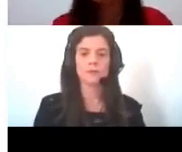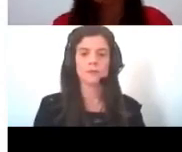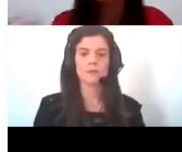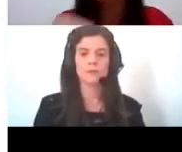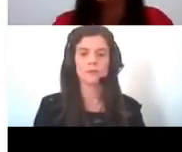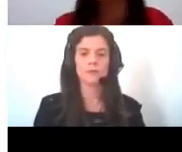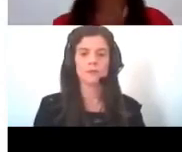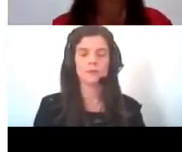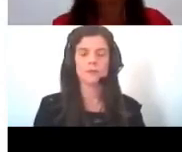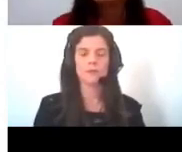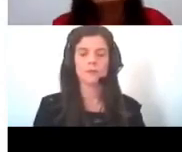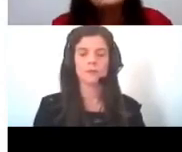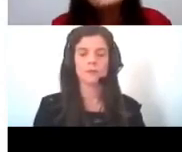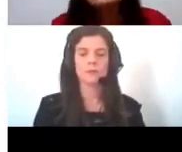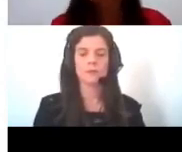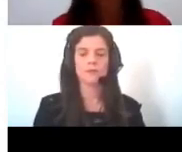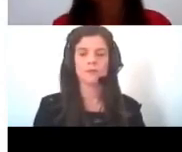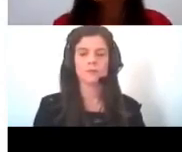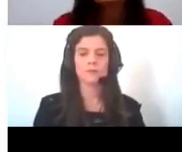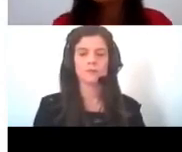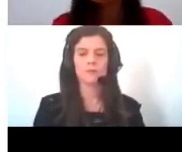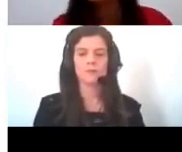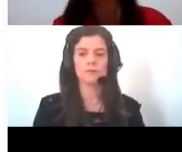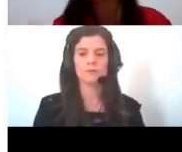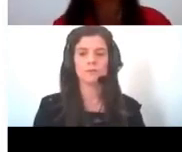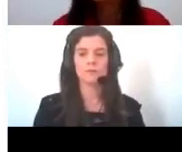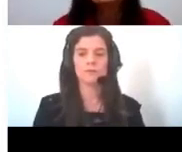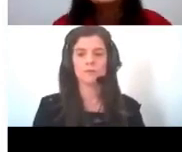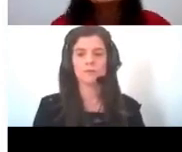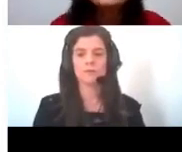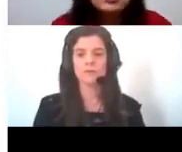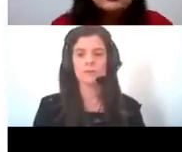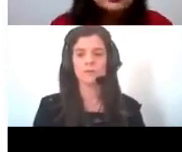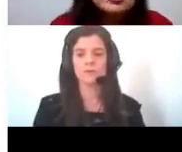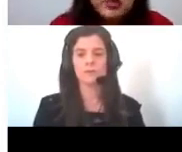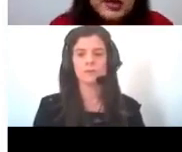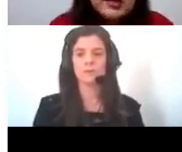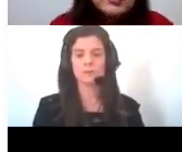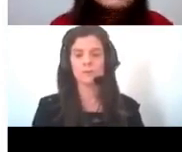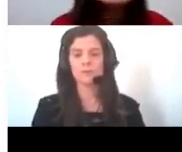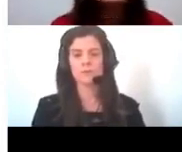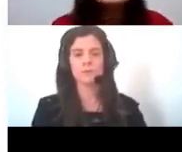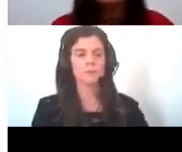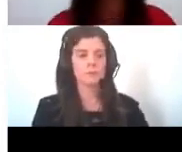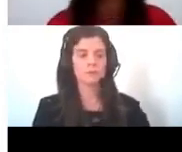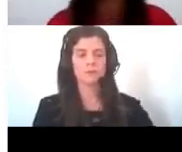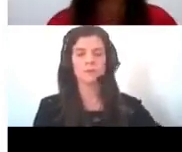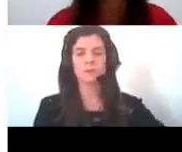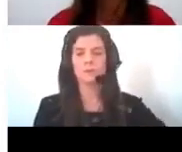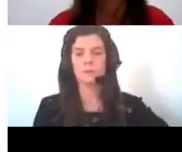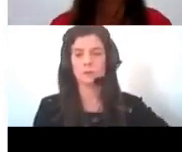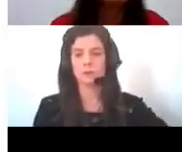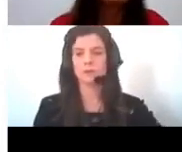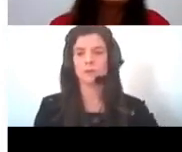Então, tudo aquilo que tem entrado de receita, se está equilibrado com tudo aquilo que eu tenho de despesa. Então, é ela que